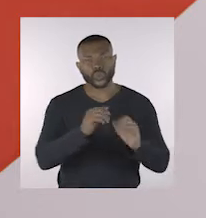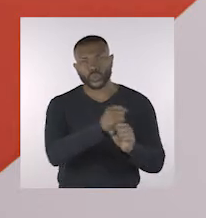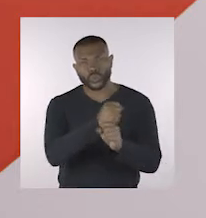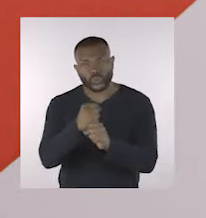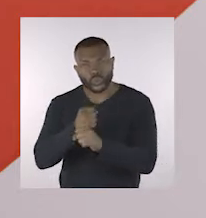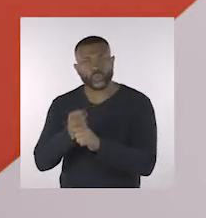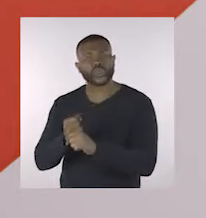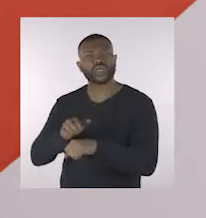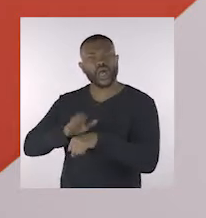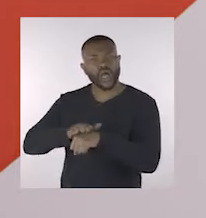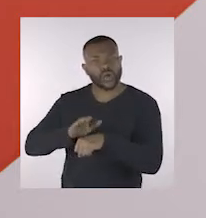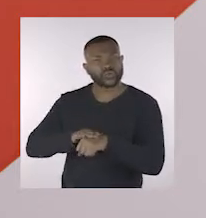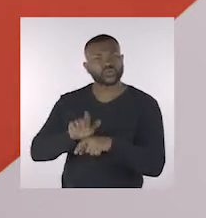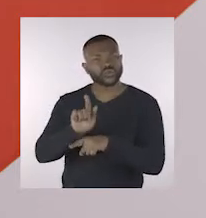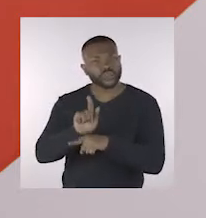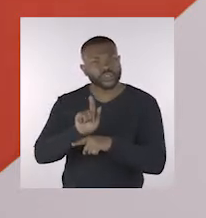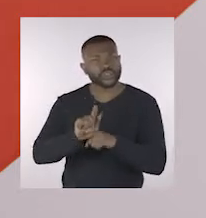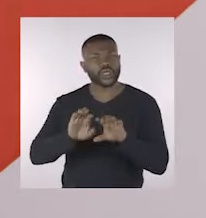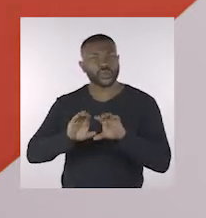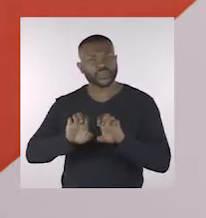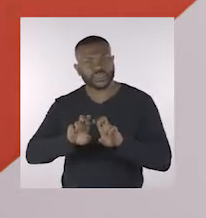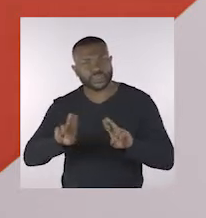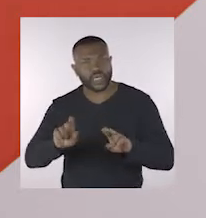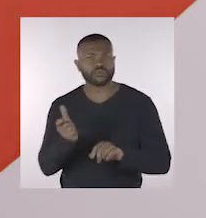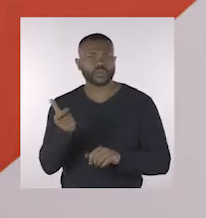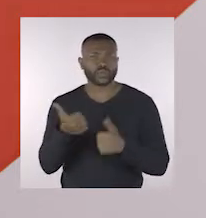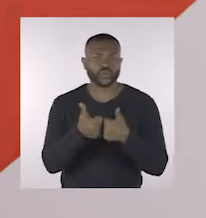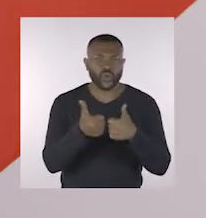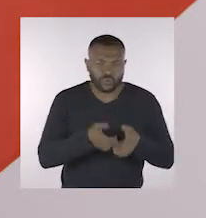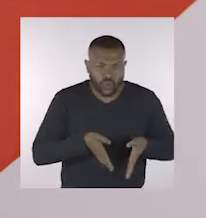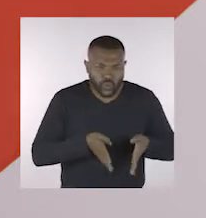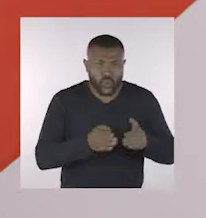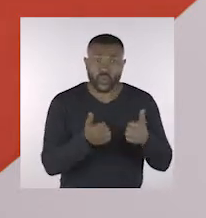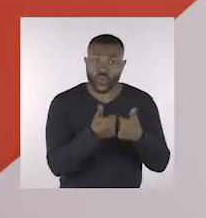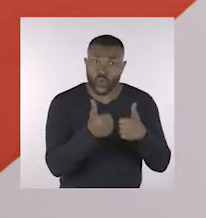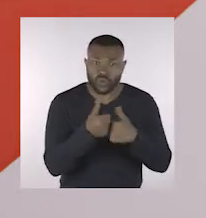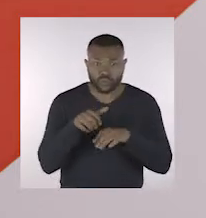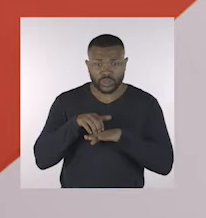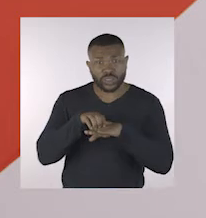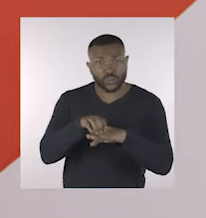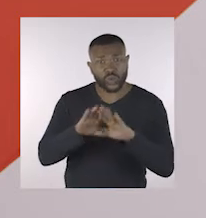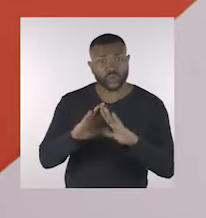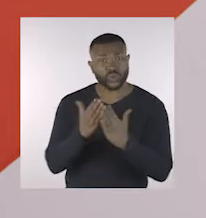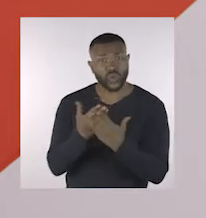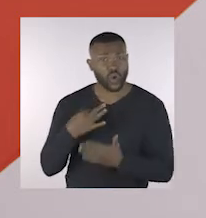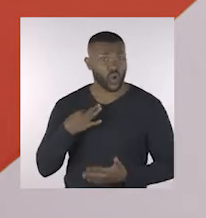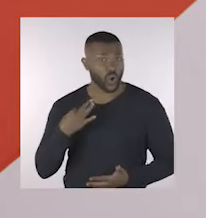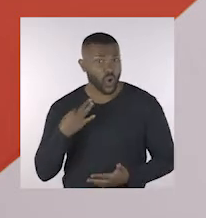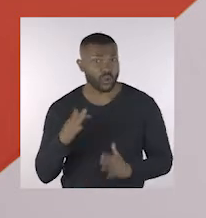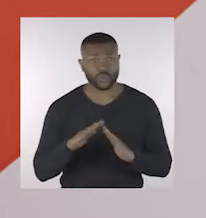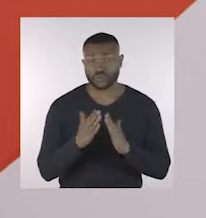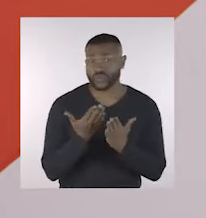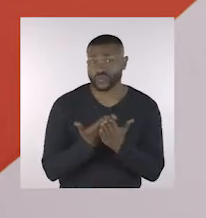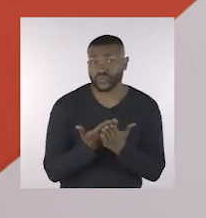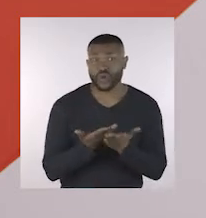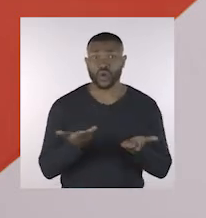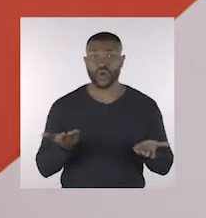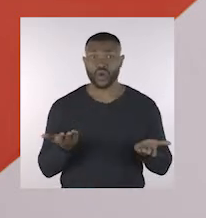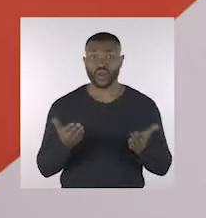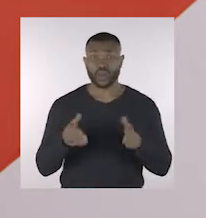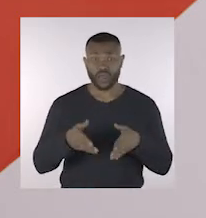mutirão autogestão os céus bilhete único corredor de ônibus o transporte escolar uniforme escolar